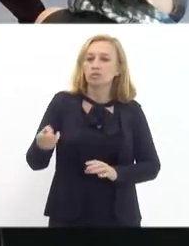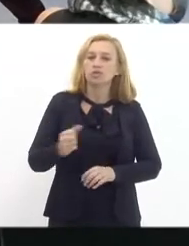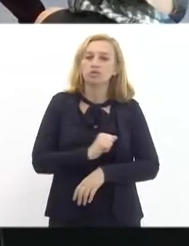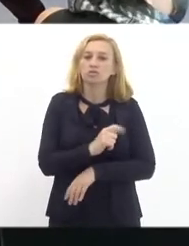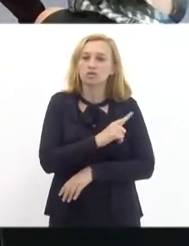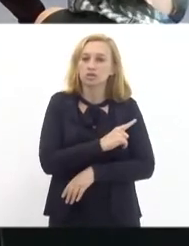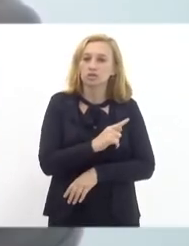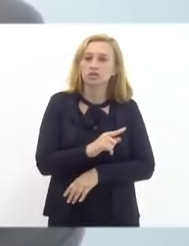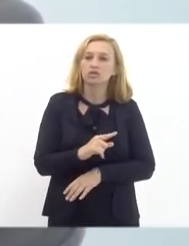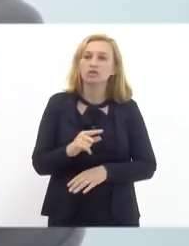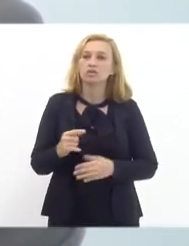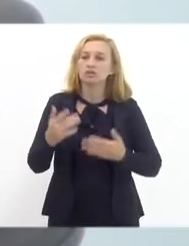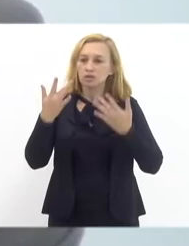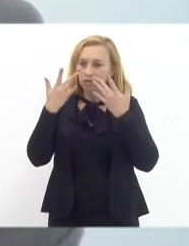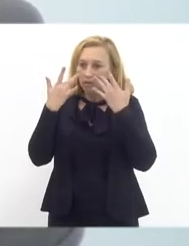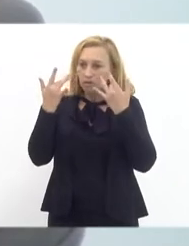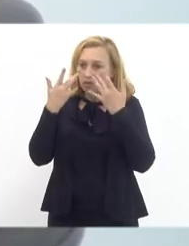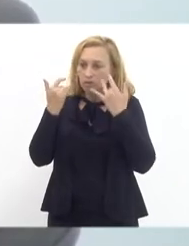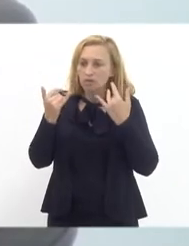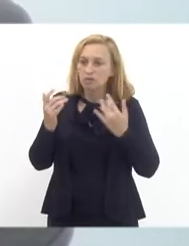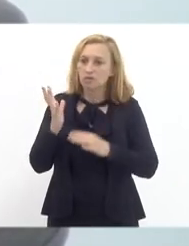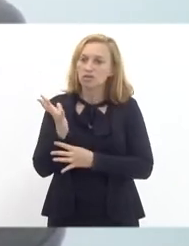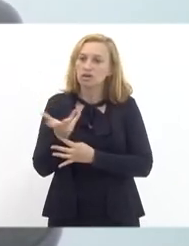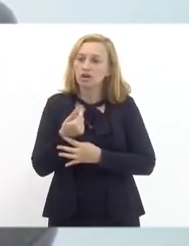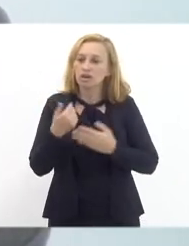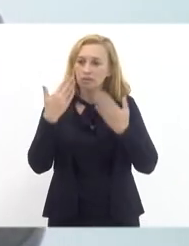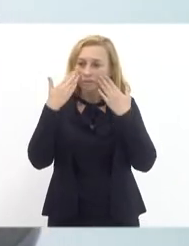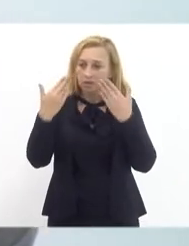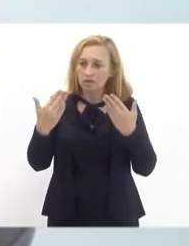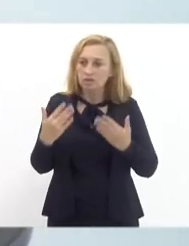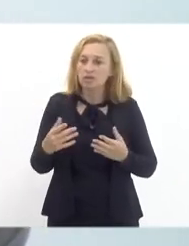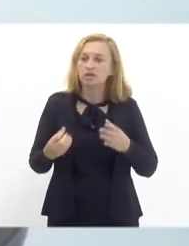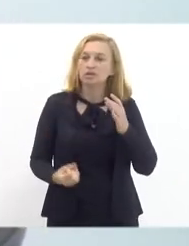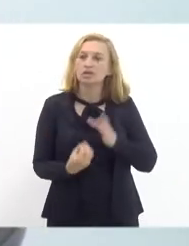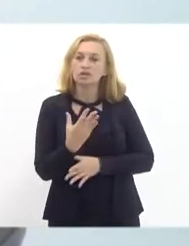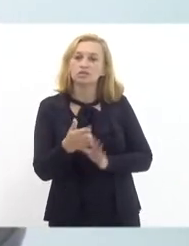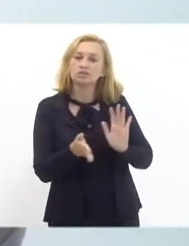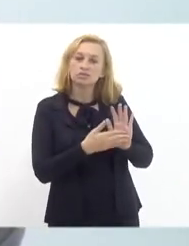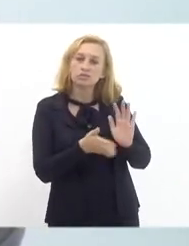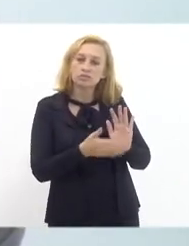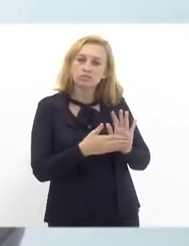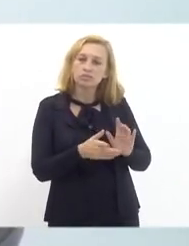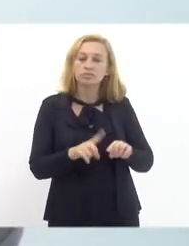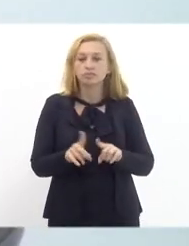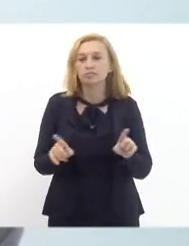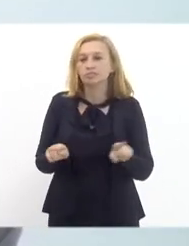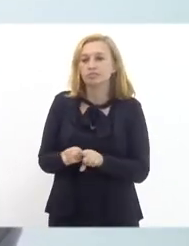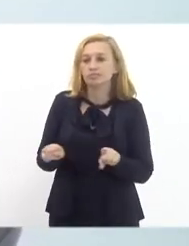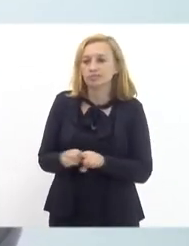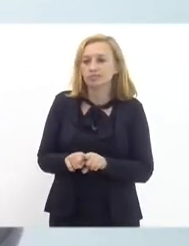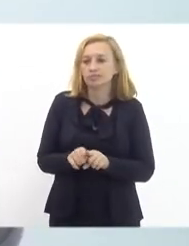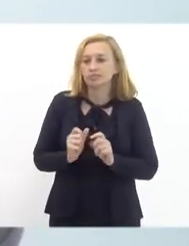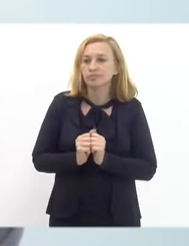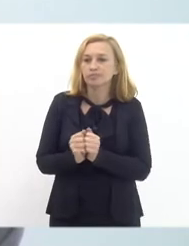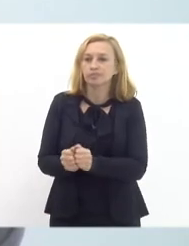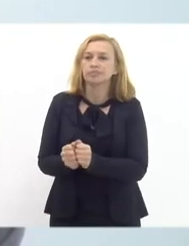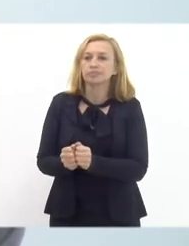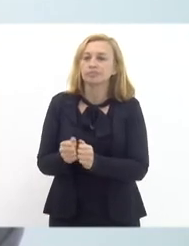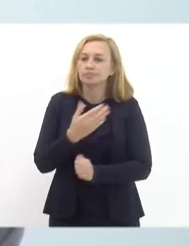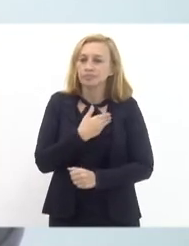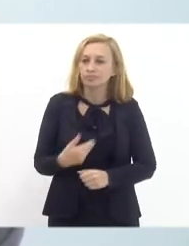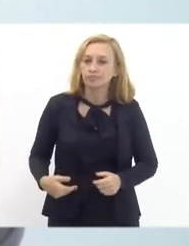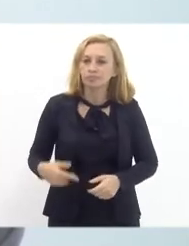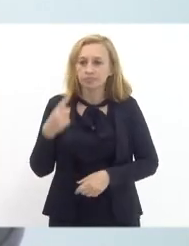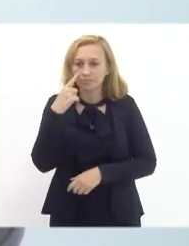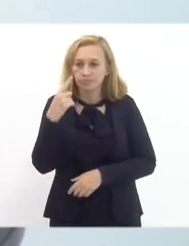artística nos apresentou, a gente não só trabalhou na construção da proposta, mas também a gente foi junto ao governo para que a